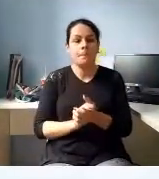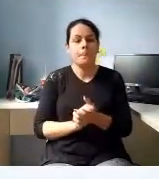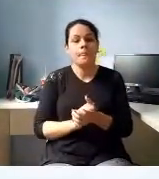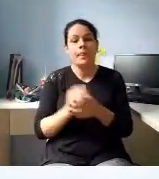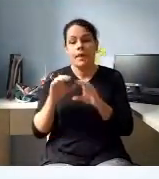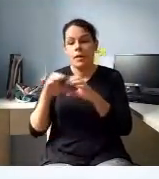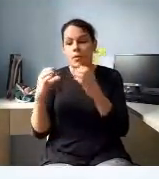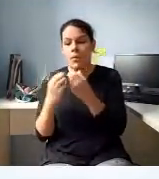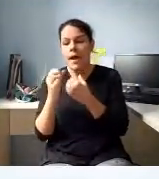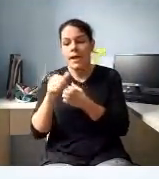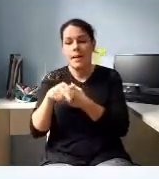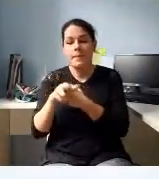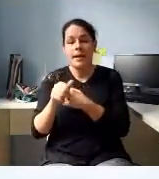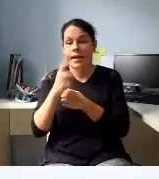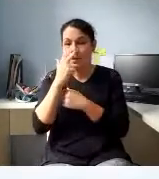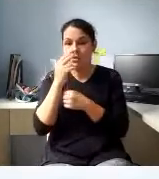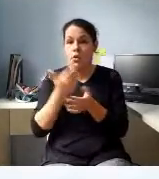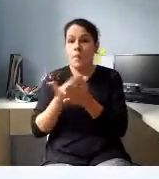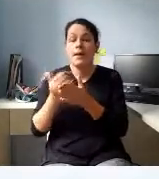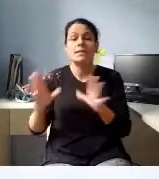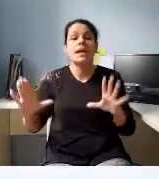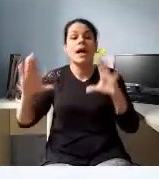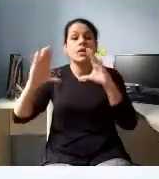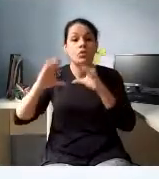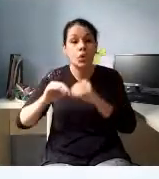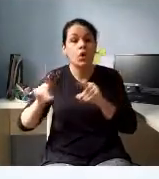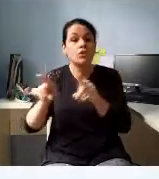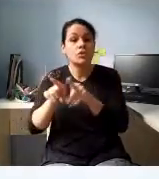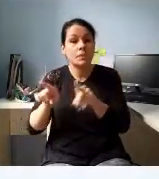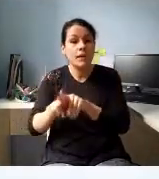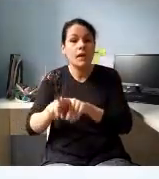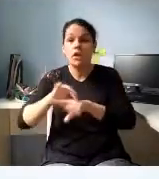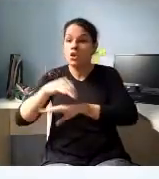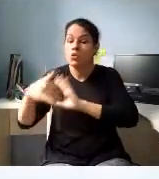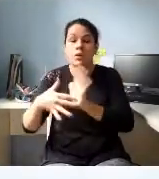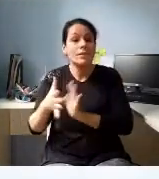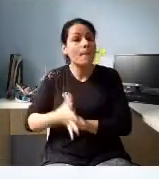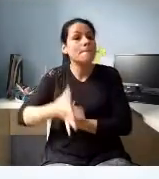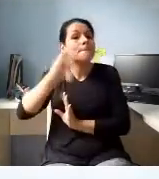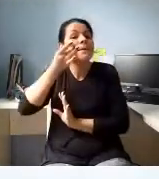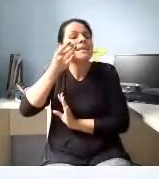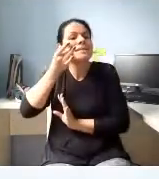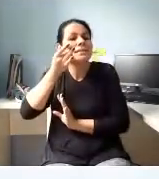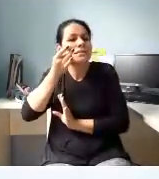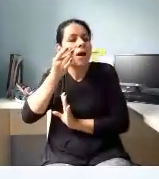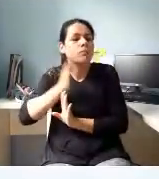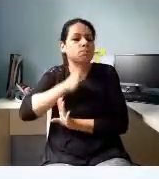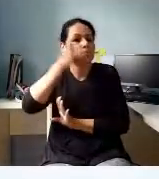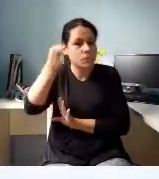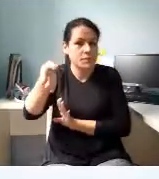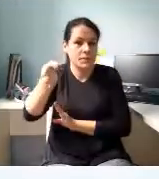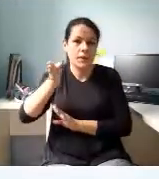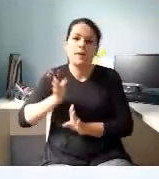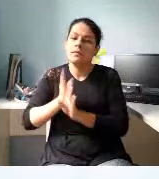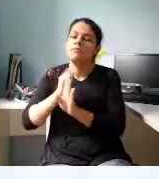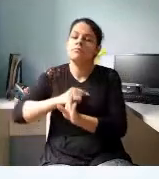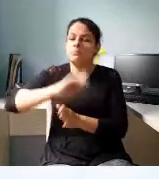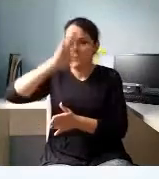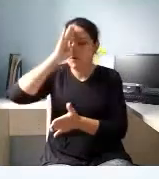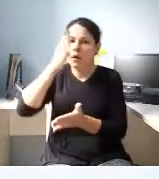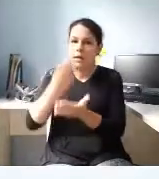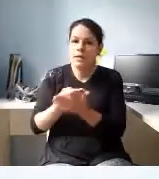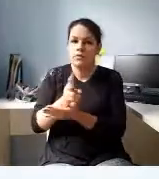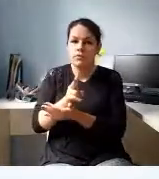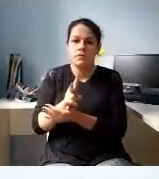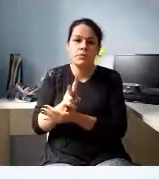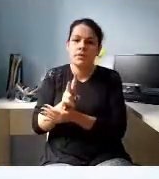perspectiva também de começar, só que à noite. E todas elas são presenciais. Então, eu acredito que isso vai. Nós